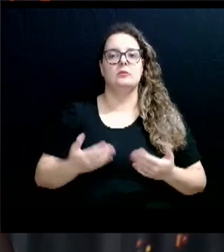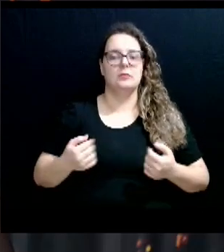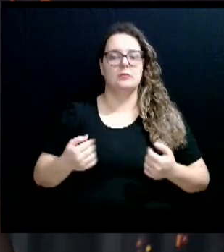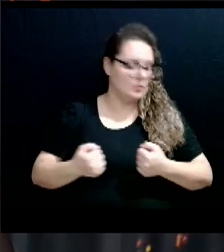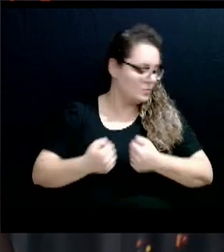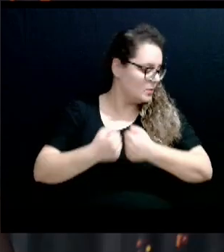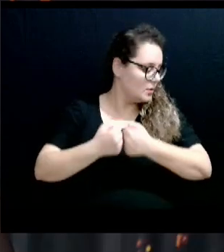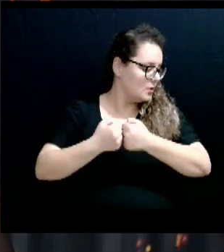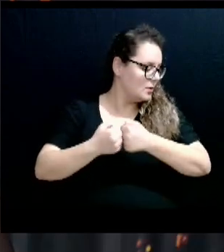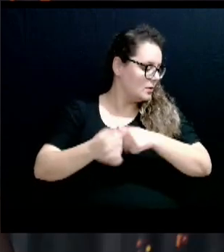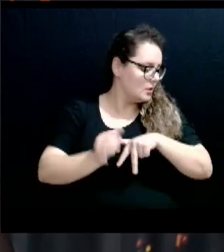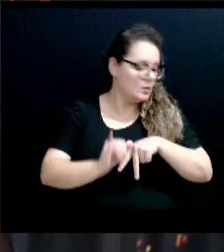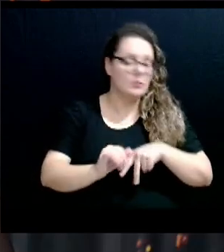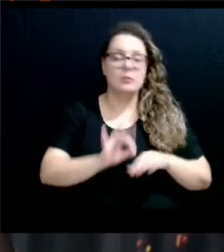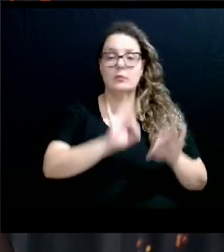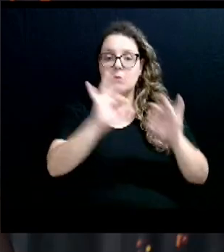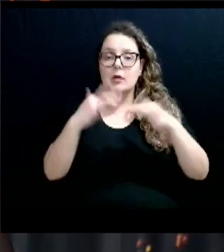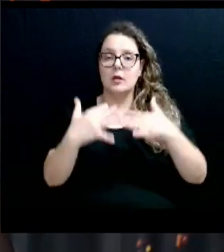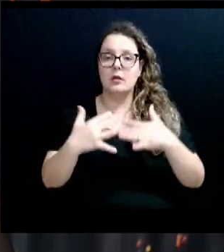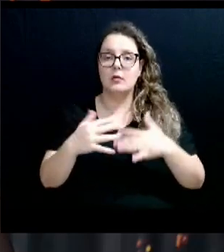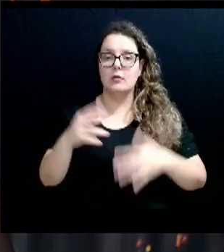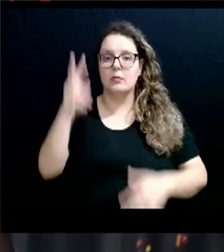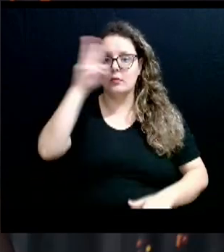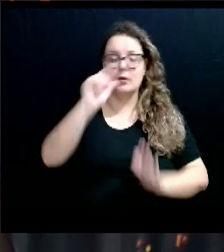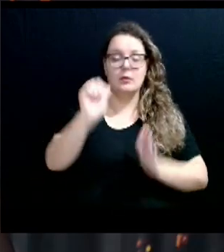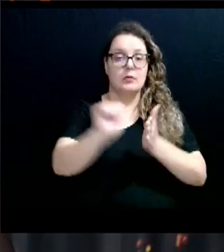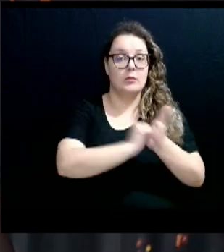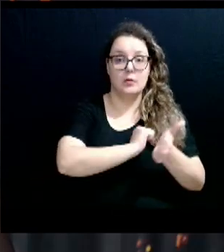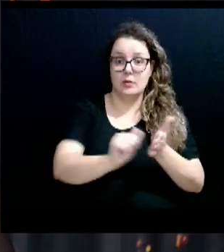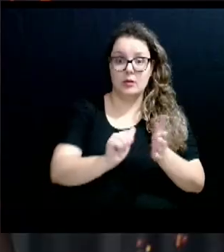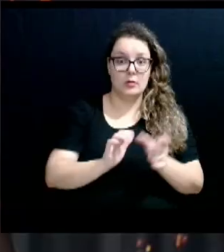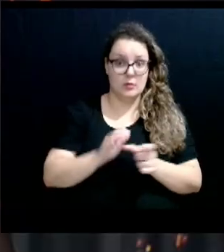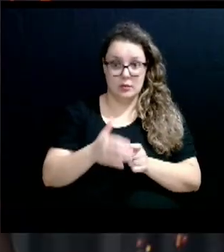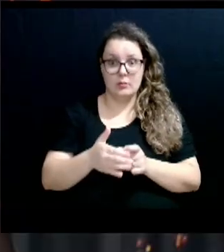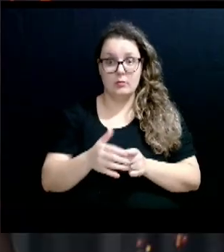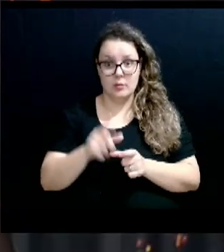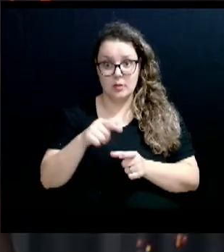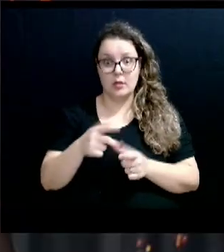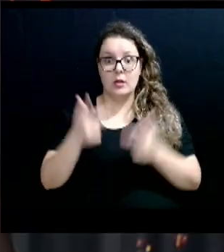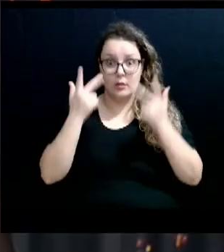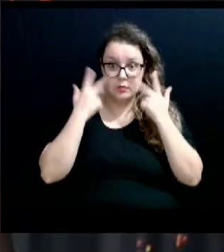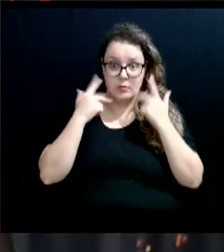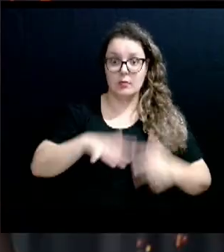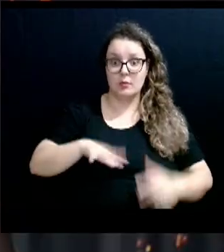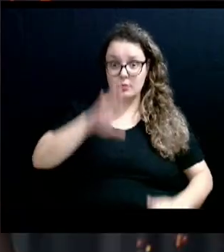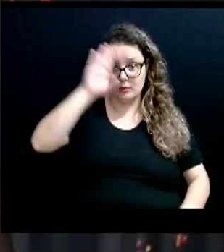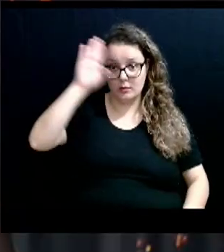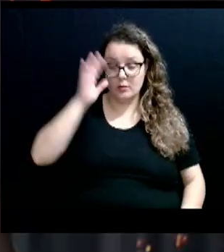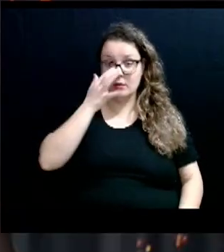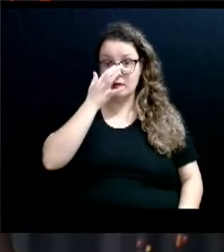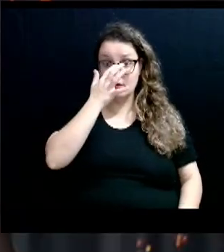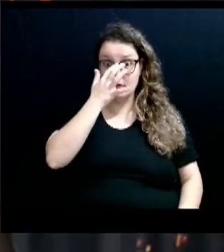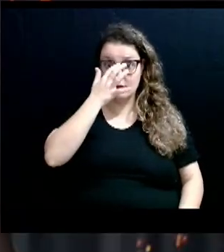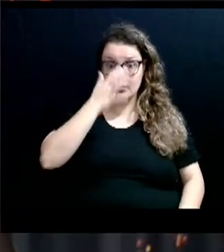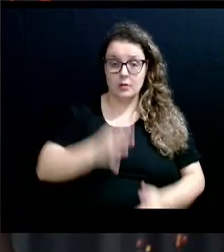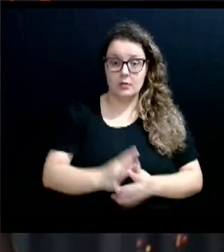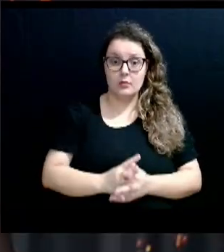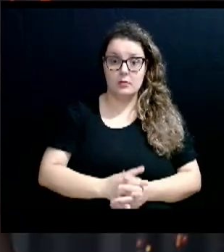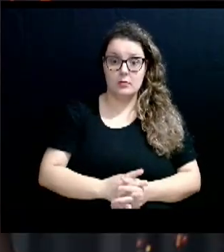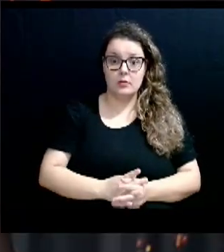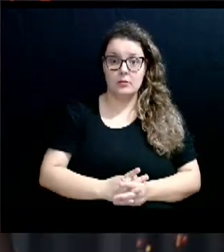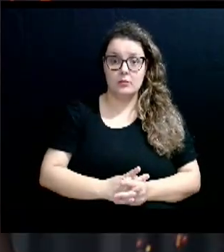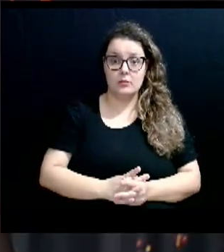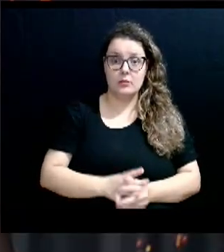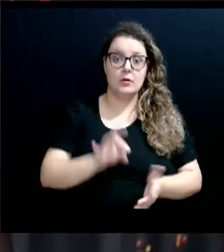a gente e nunca ouviu falar dessa terminologia também, que é muito comum no meio acadêmico e tudo mais, é de fato o